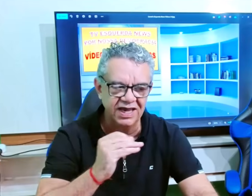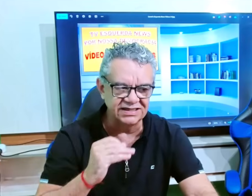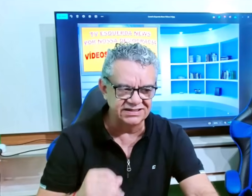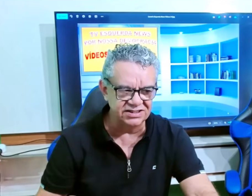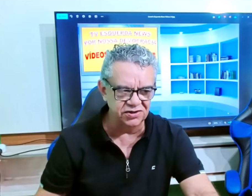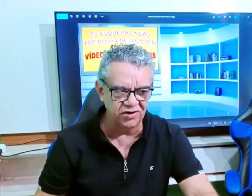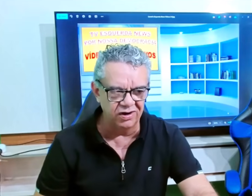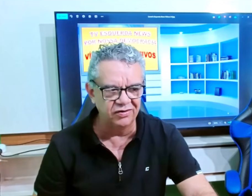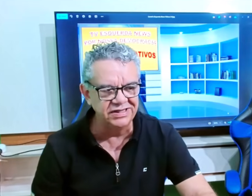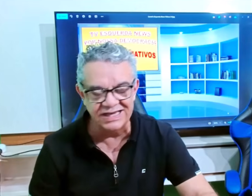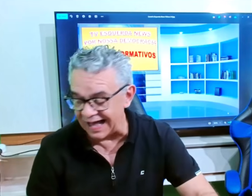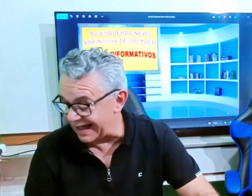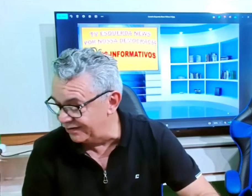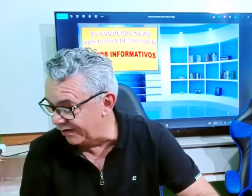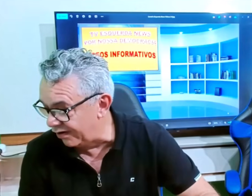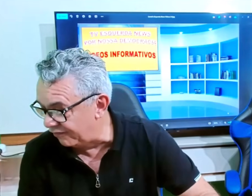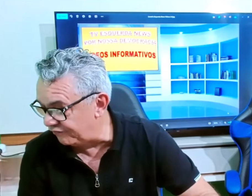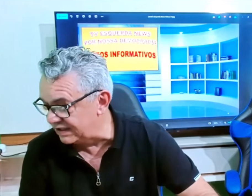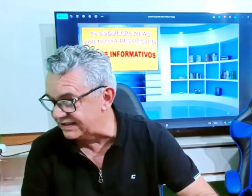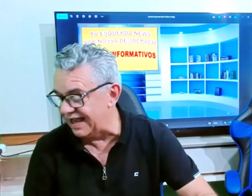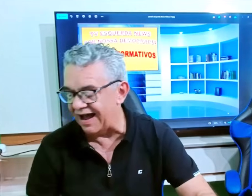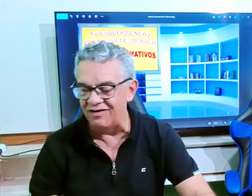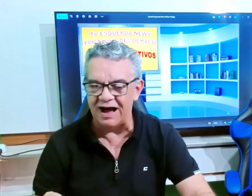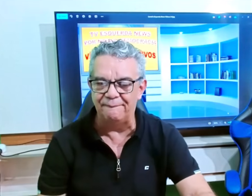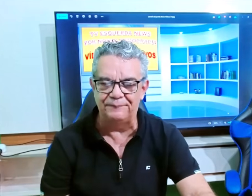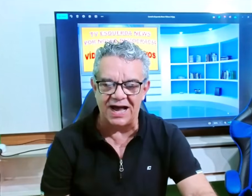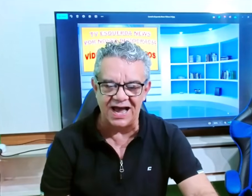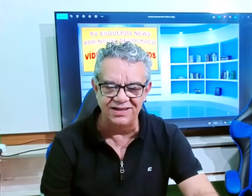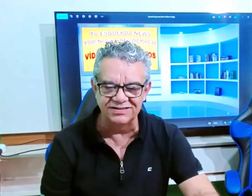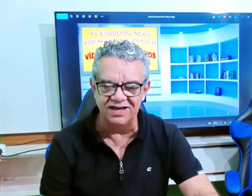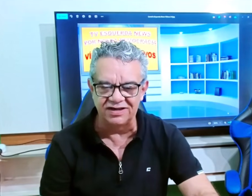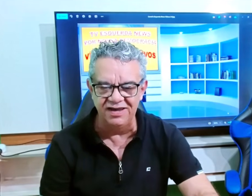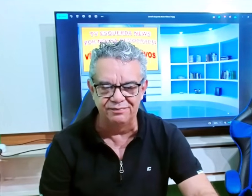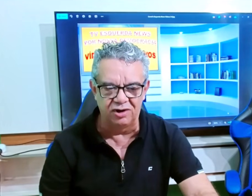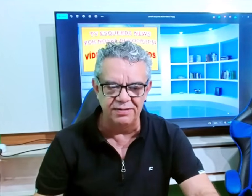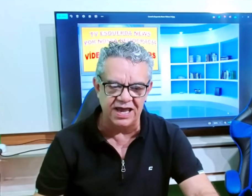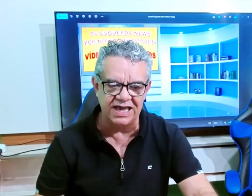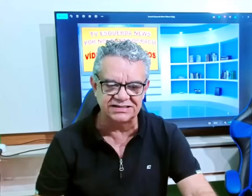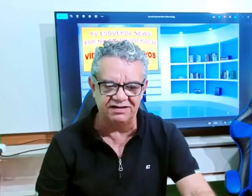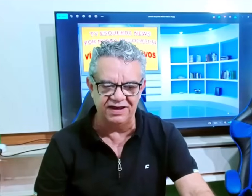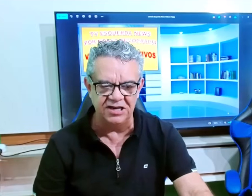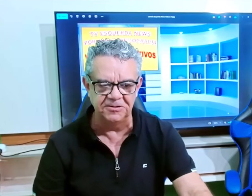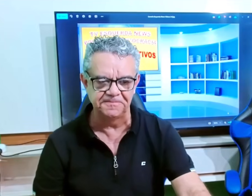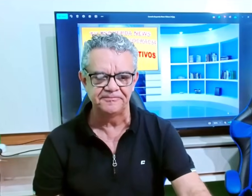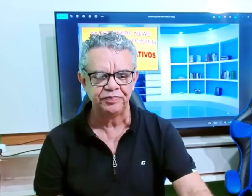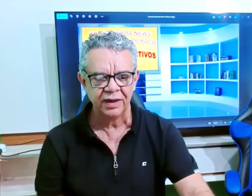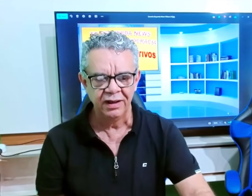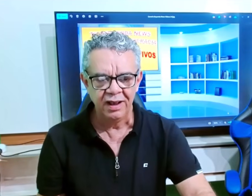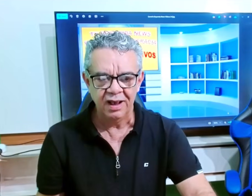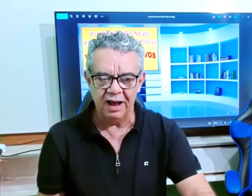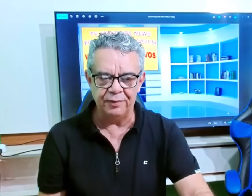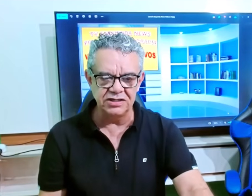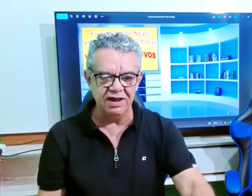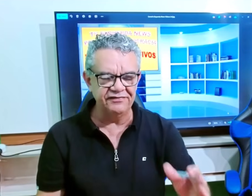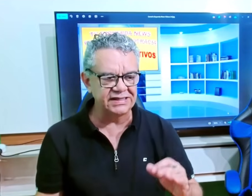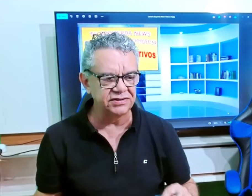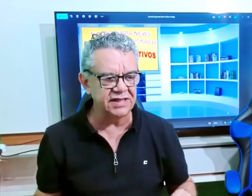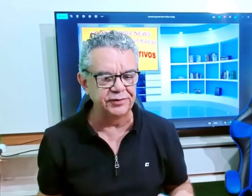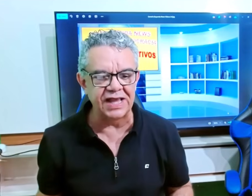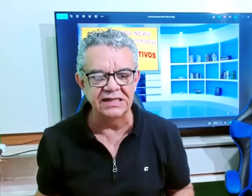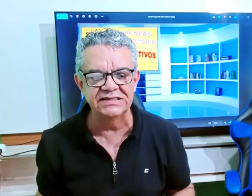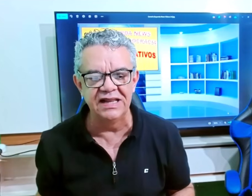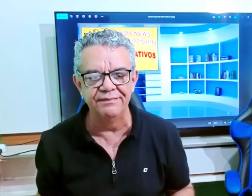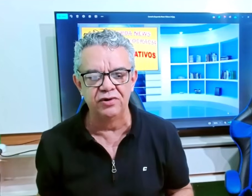conforme registrou o Diário Oficial. Rapaz do céu, que bomba é essa, velho? Após o evento,